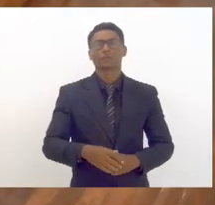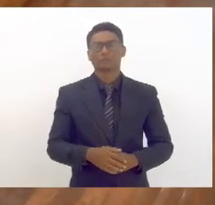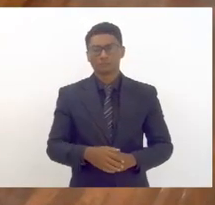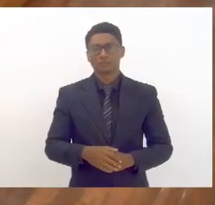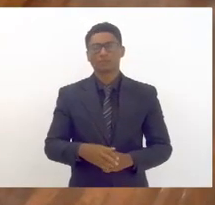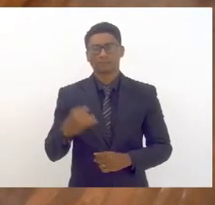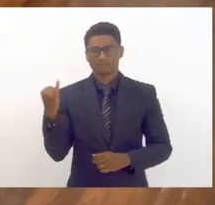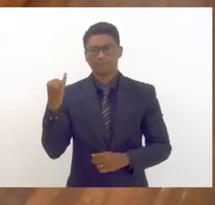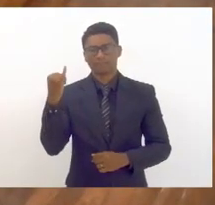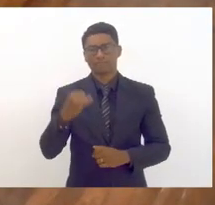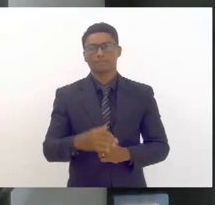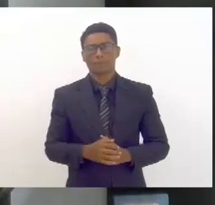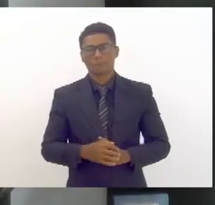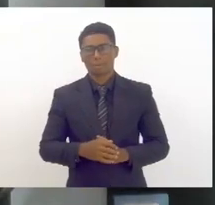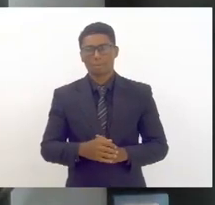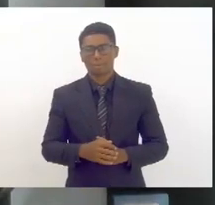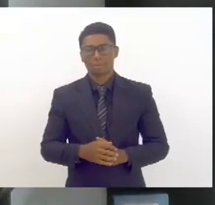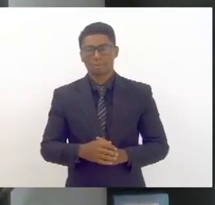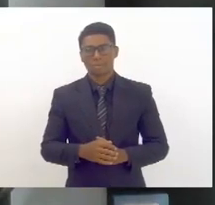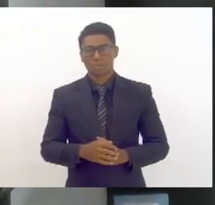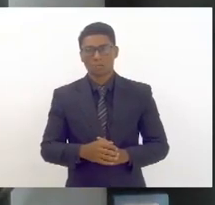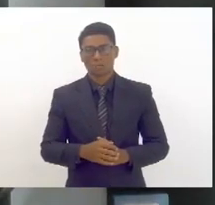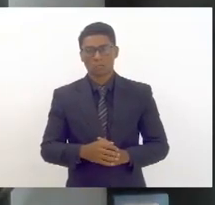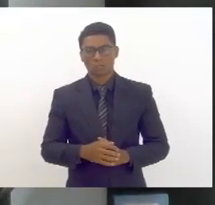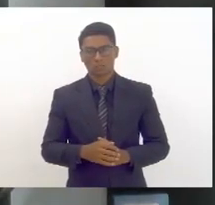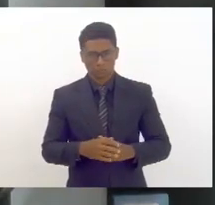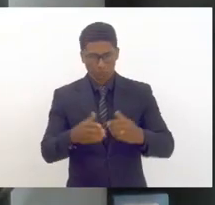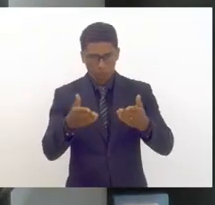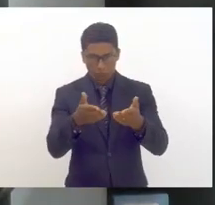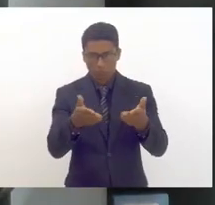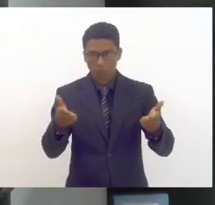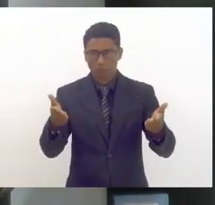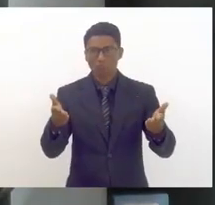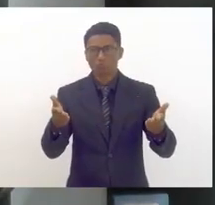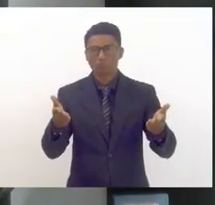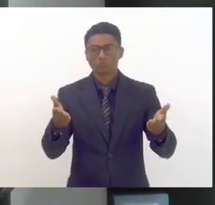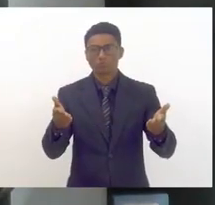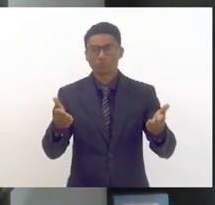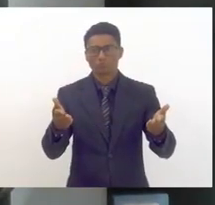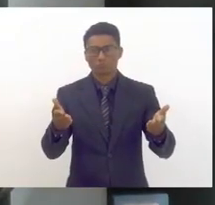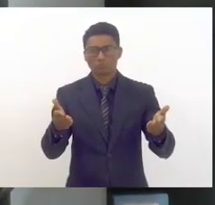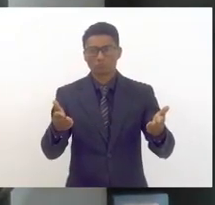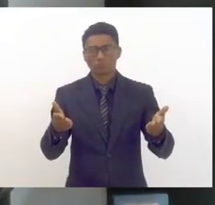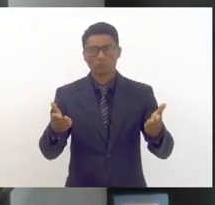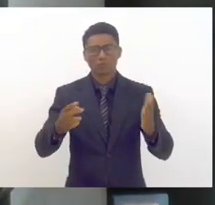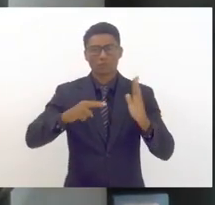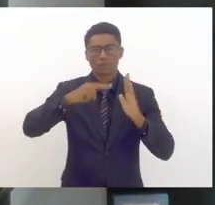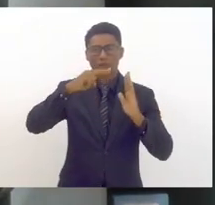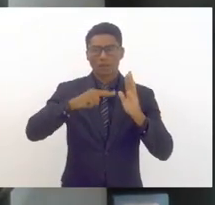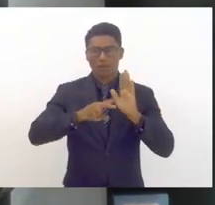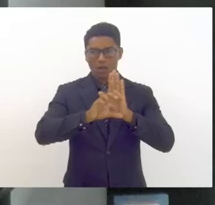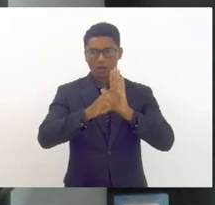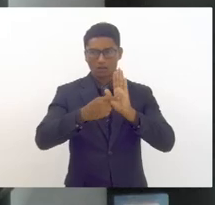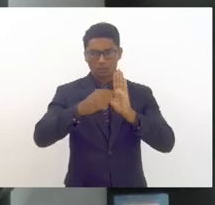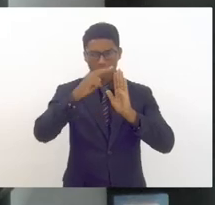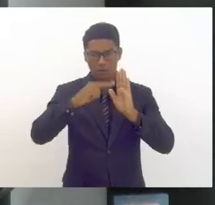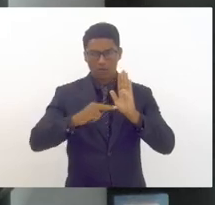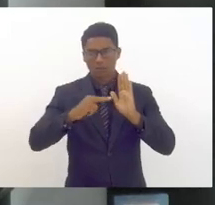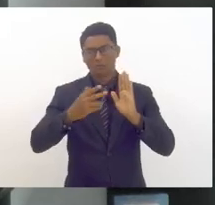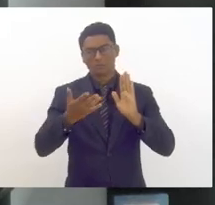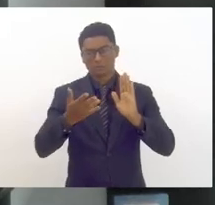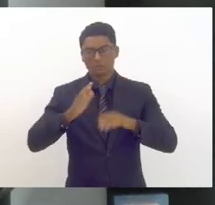E não sei se vocês tiveram oportunidade de fazer a leitura da lei, que é de